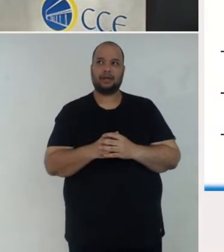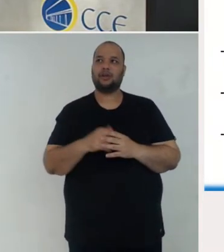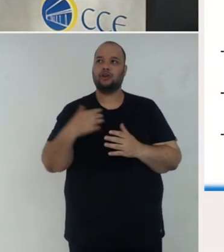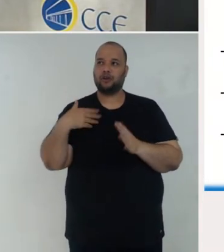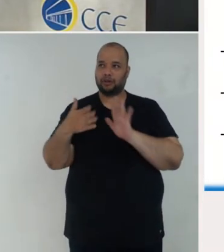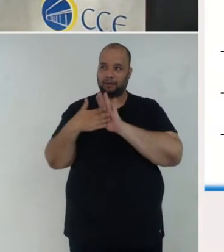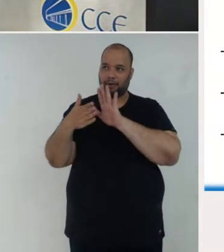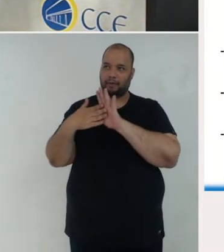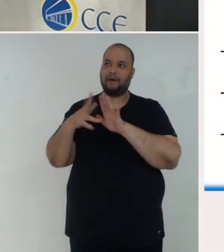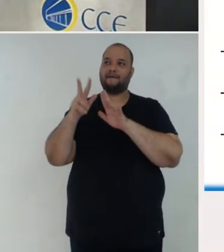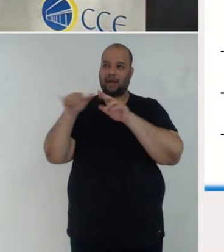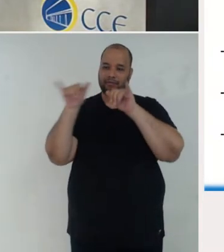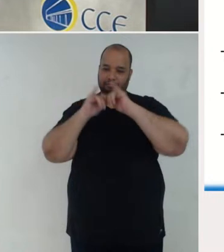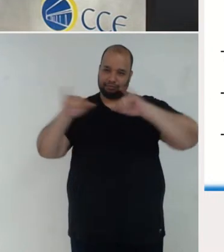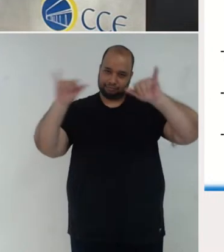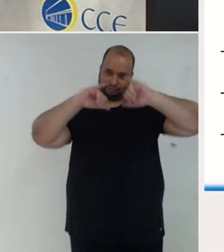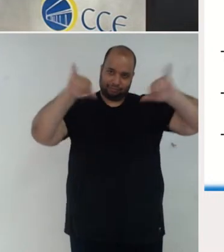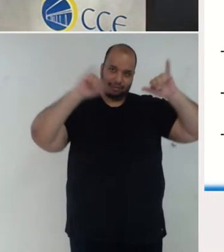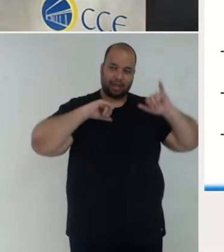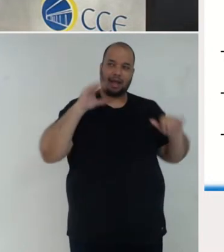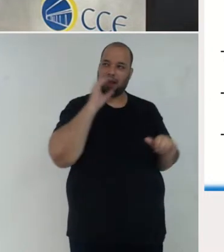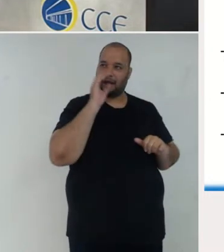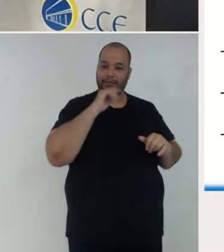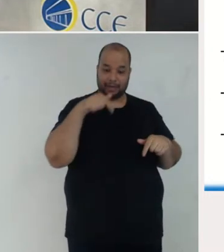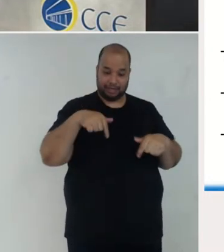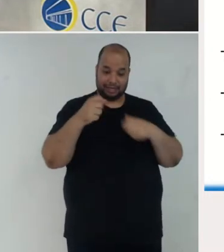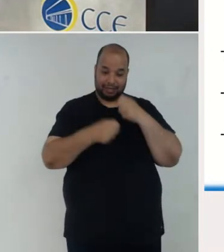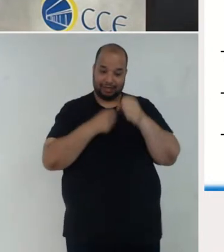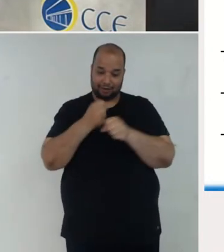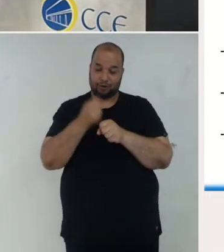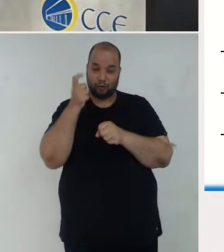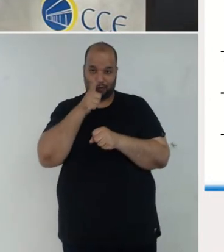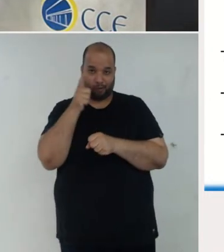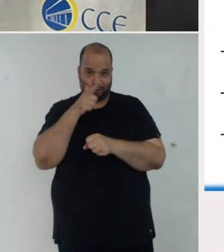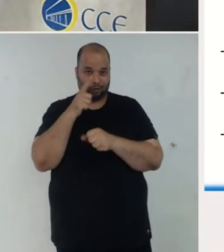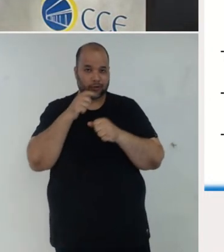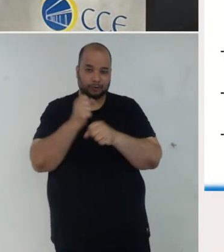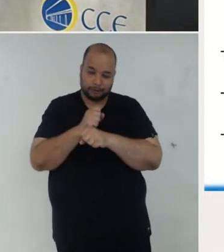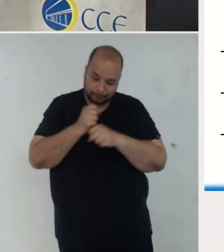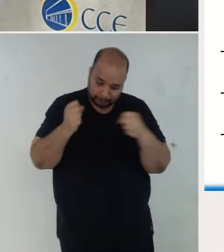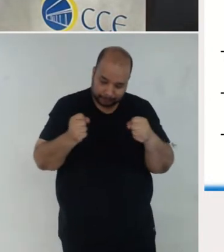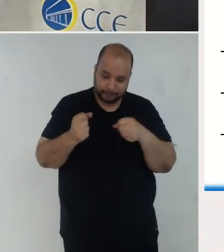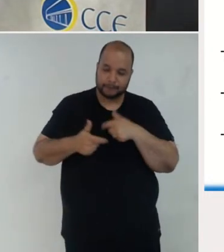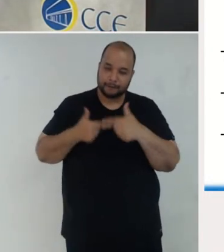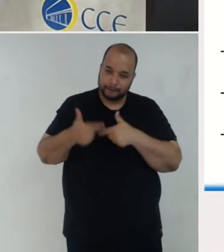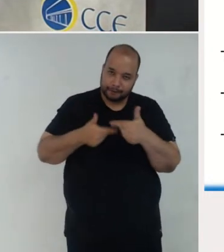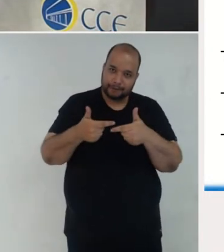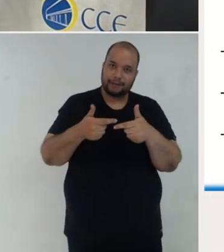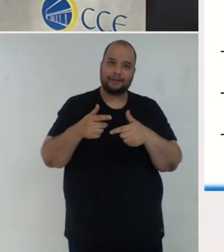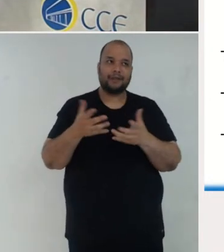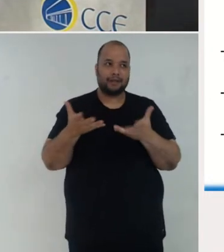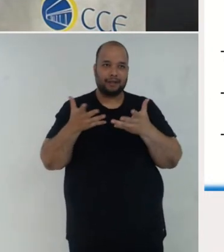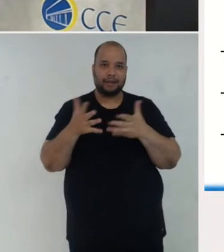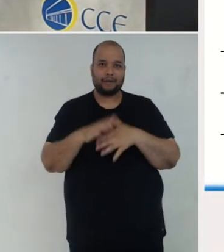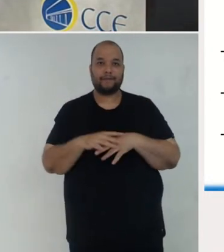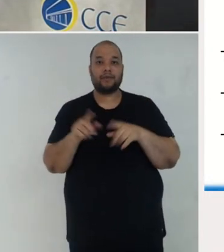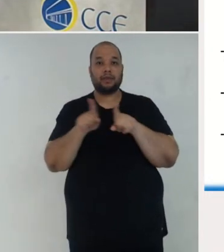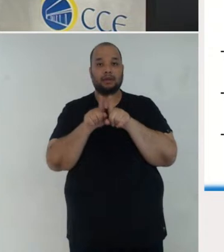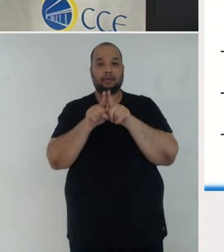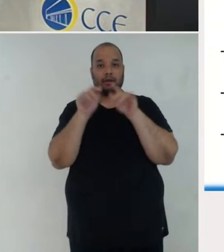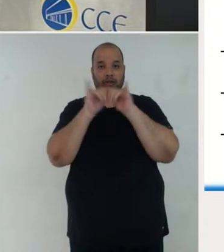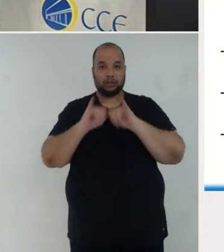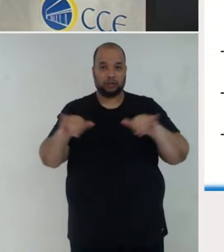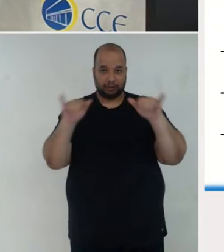isso rapidamente, espero, já nesse ano a gente vai se dedicar bastante a isso, e a difusão